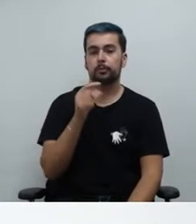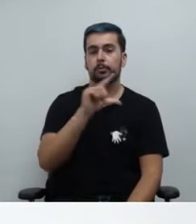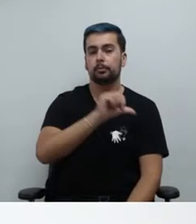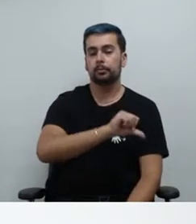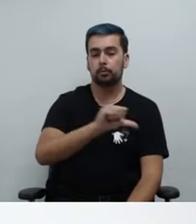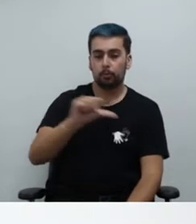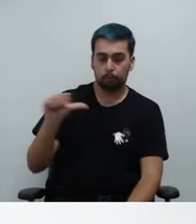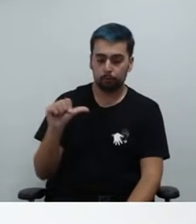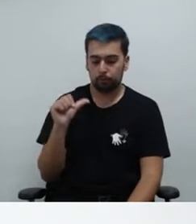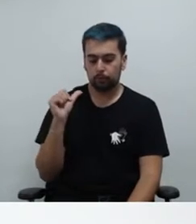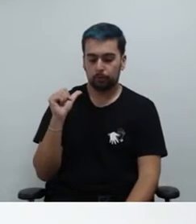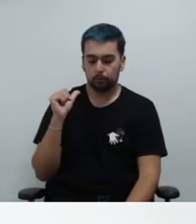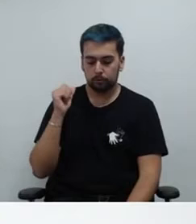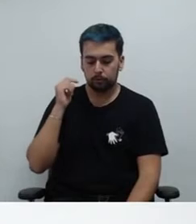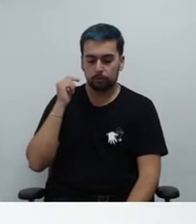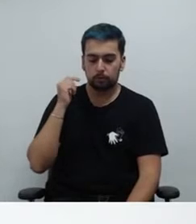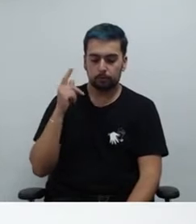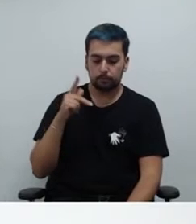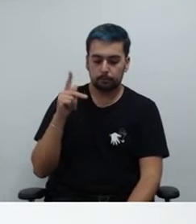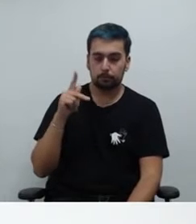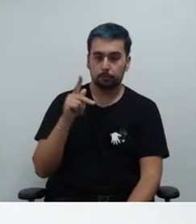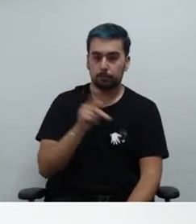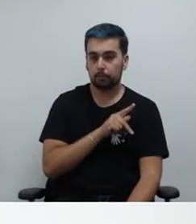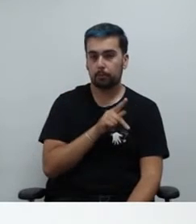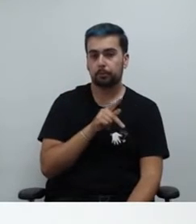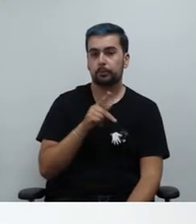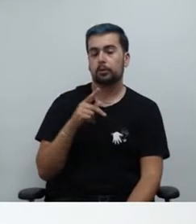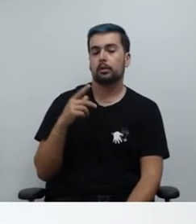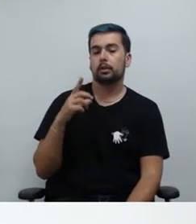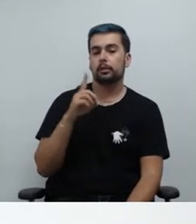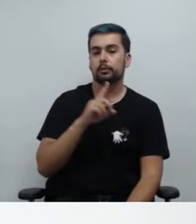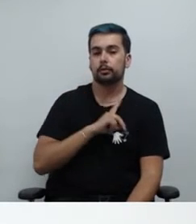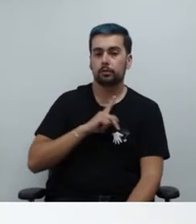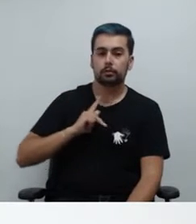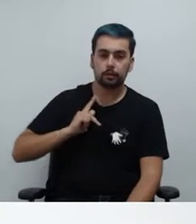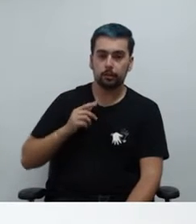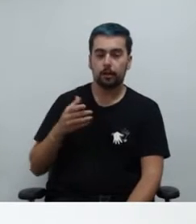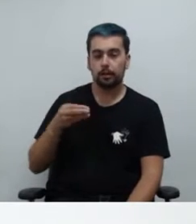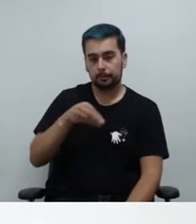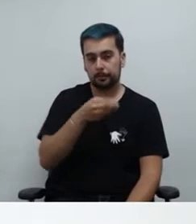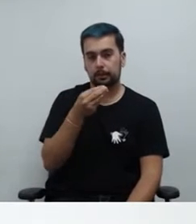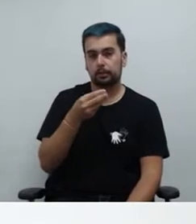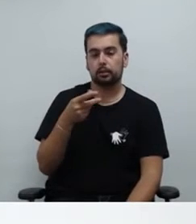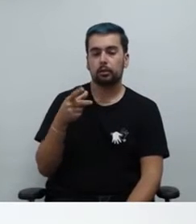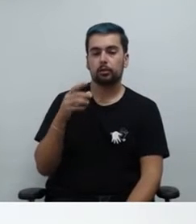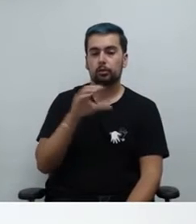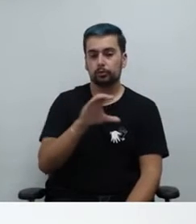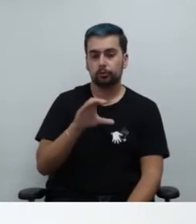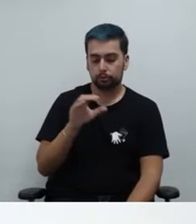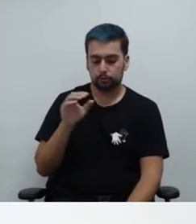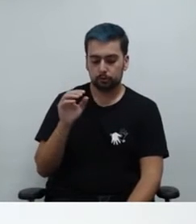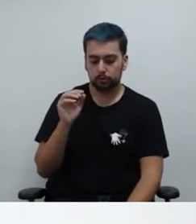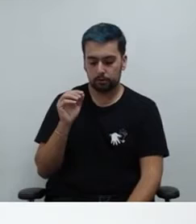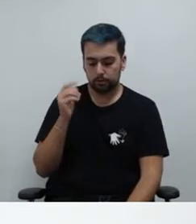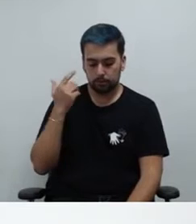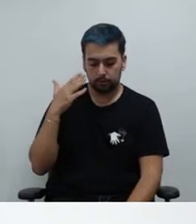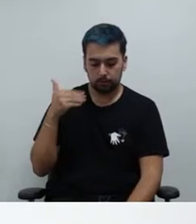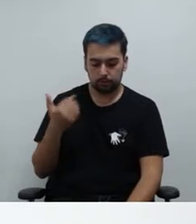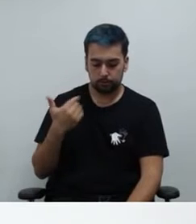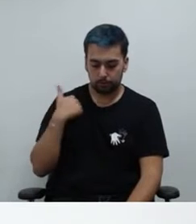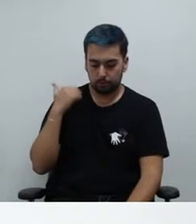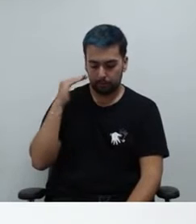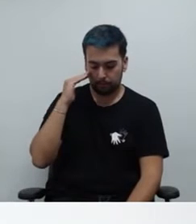comarca, é um compromisso, uma política pública estabelecida na Constituição, a partir de uma emenda constitucional, e esse compromisso não foi cumprido